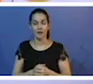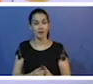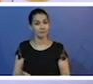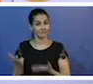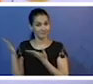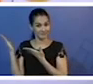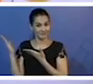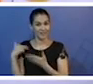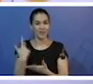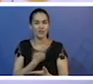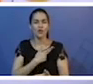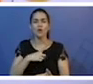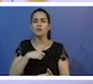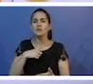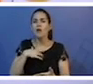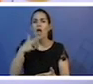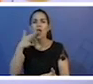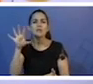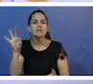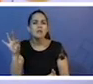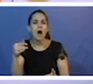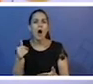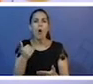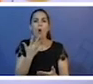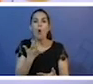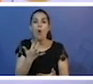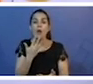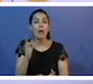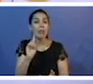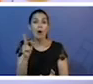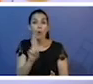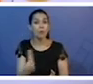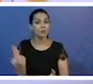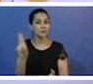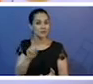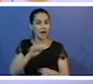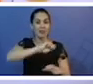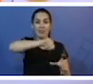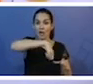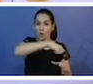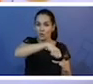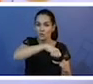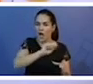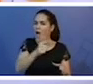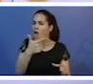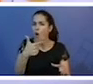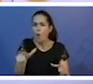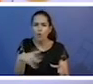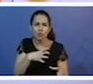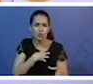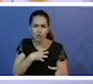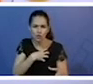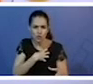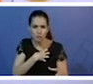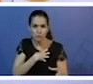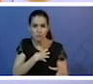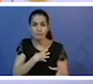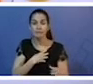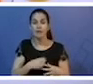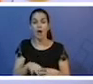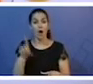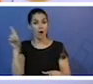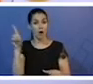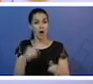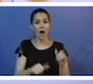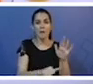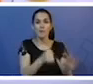Aqui nós temos exemplos de sais coloridos que não são usados na cozinha, são outros tipos de sais. Aqui na primeira